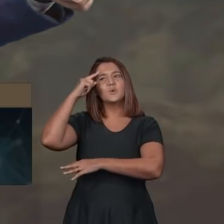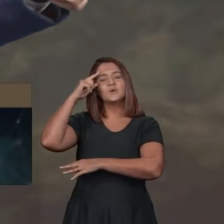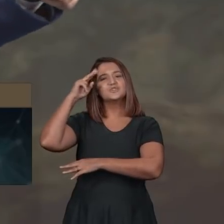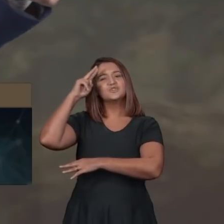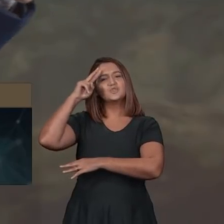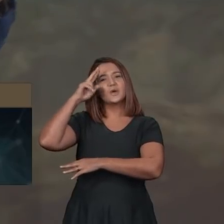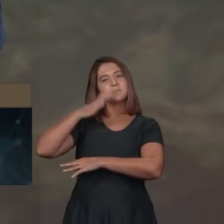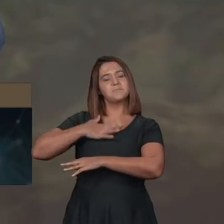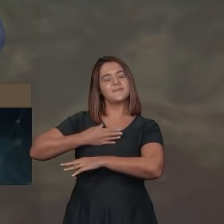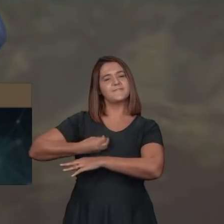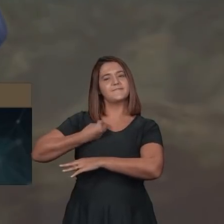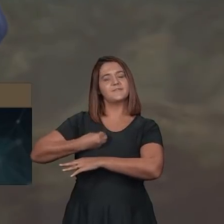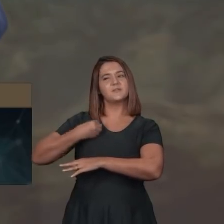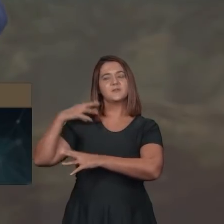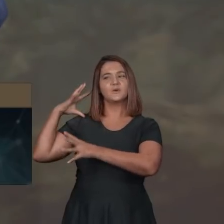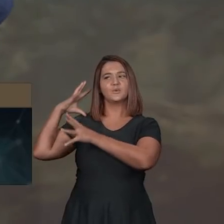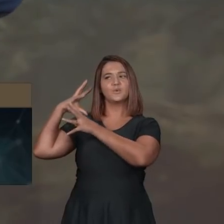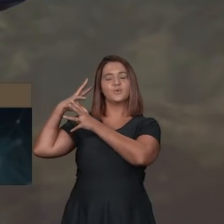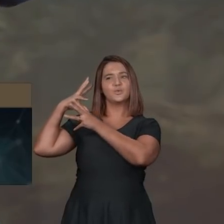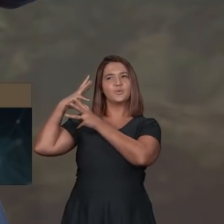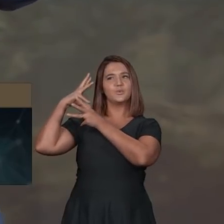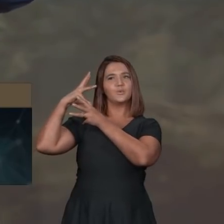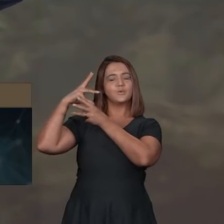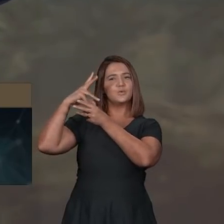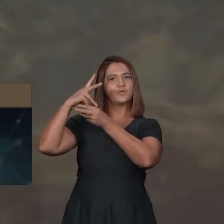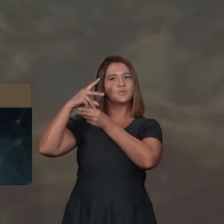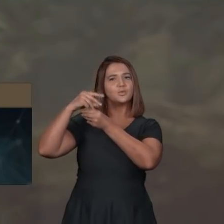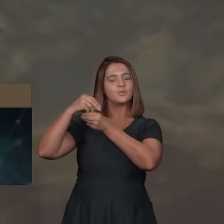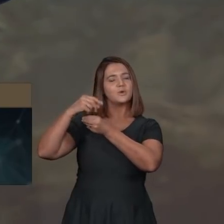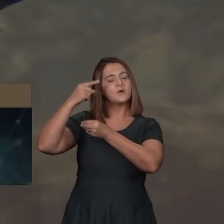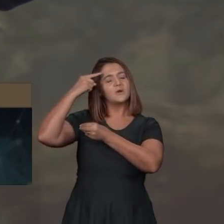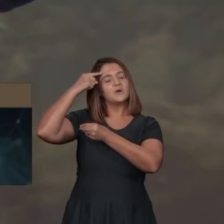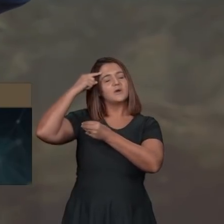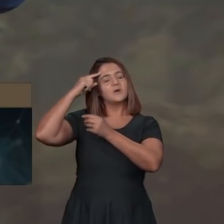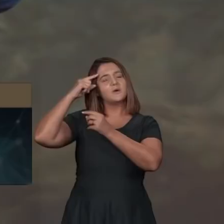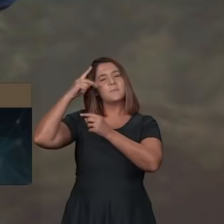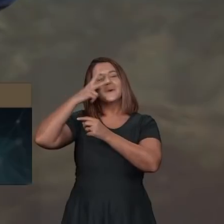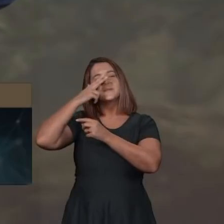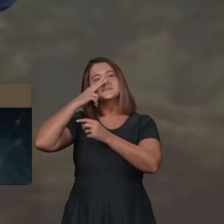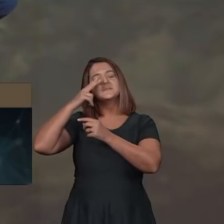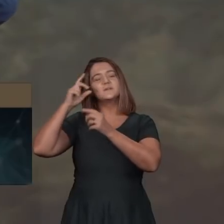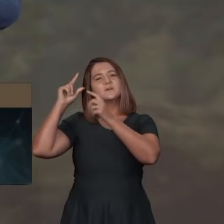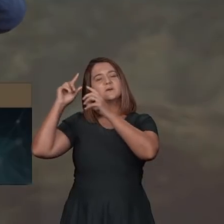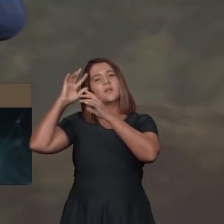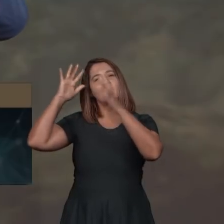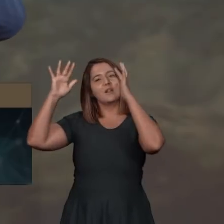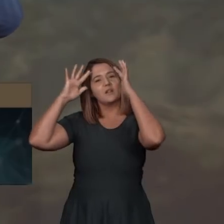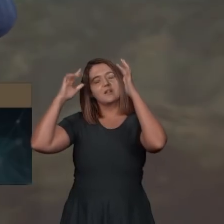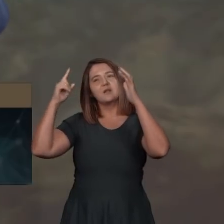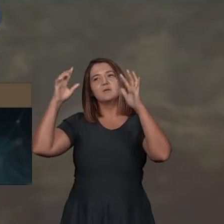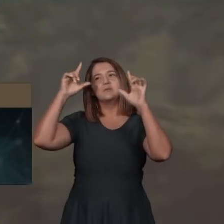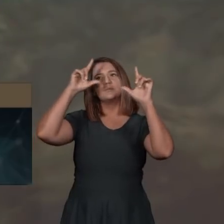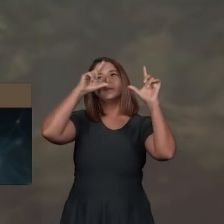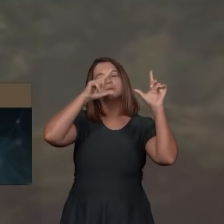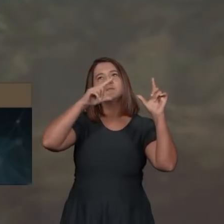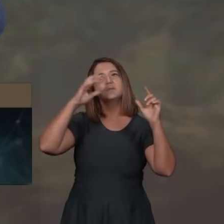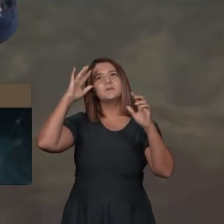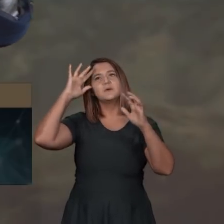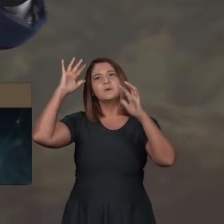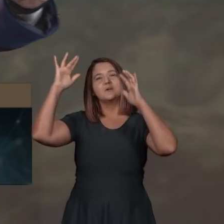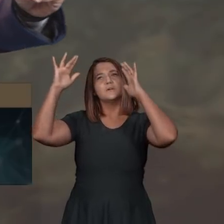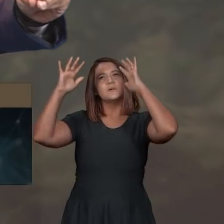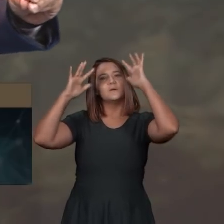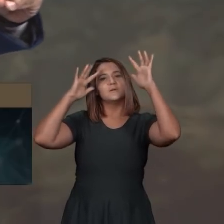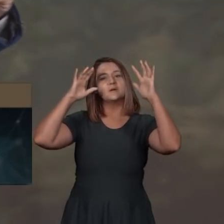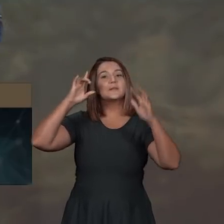música que você vai escutar agora. E eu sentia as imagens passando, mas em movimento, sabe aquelas fotografias que movimentam? E como se Deus falasse